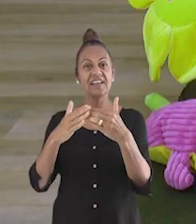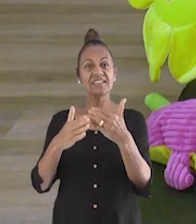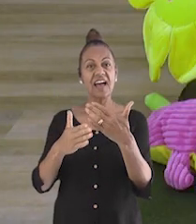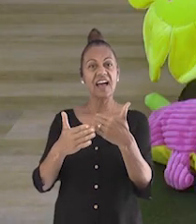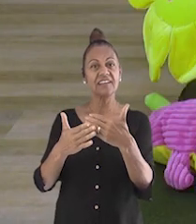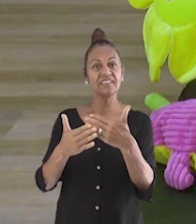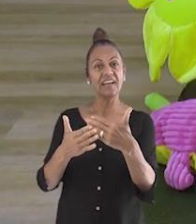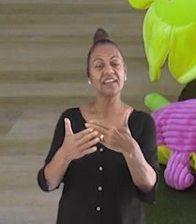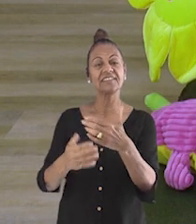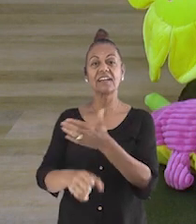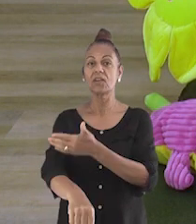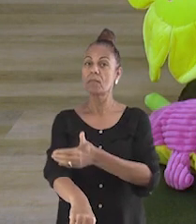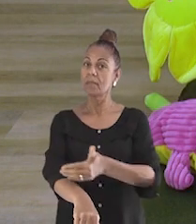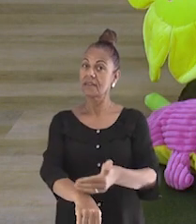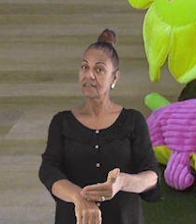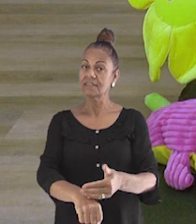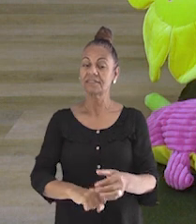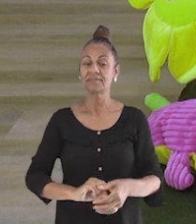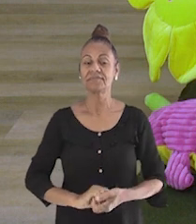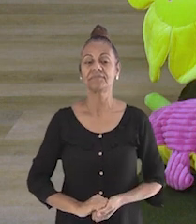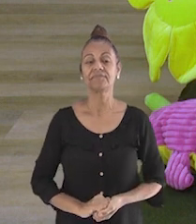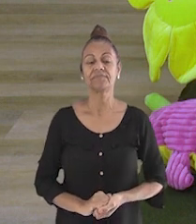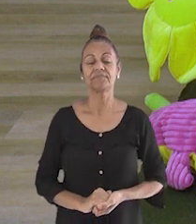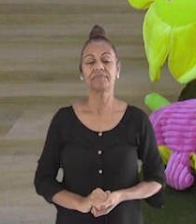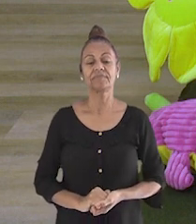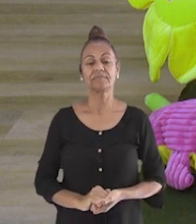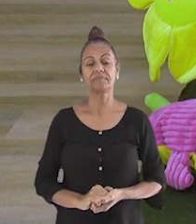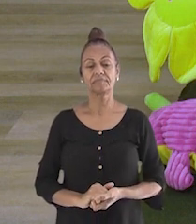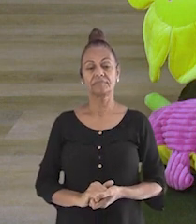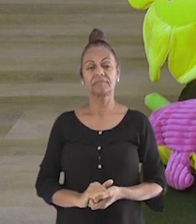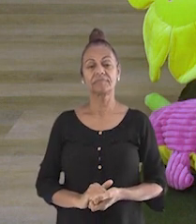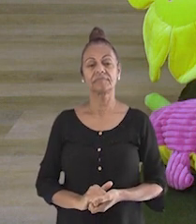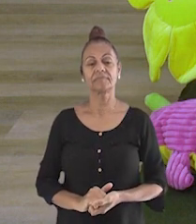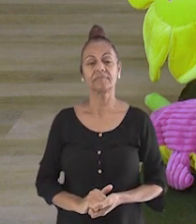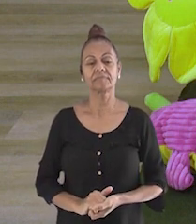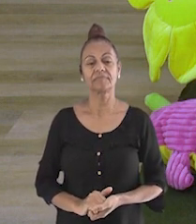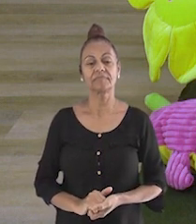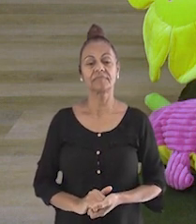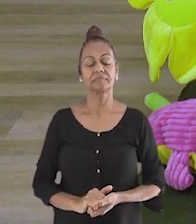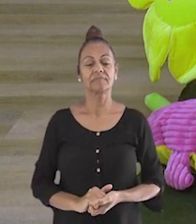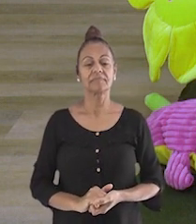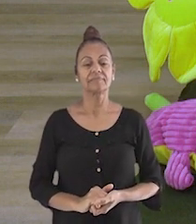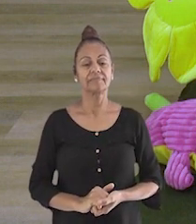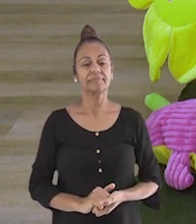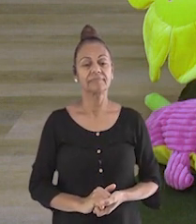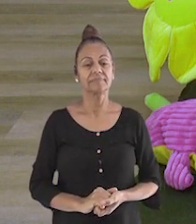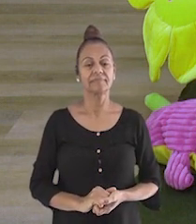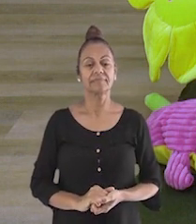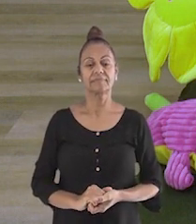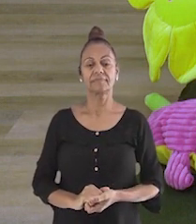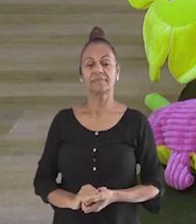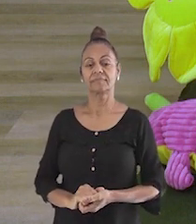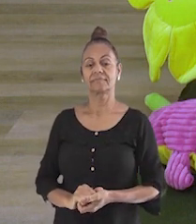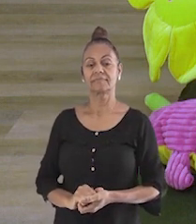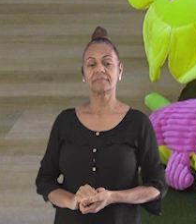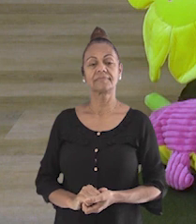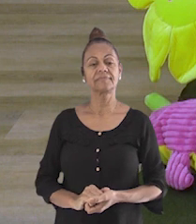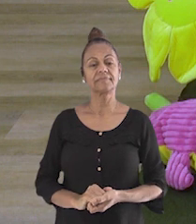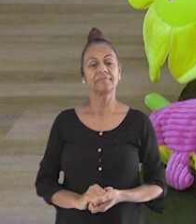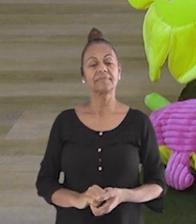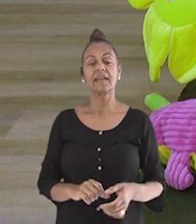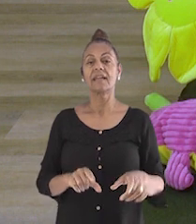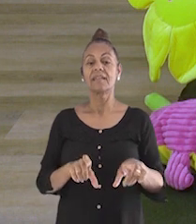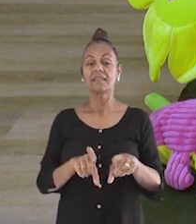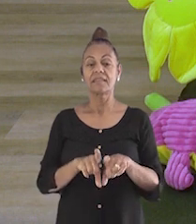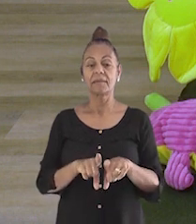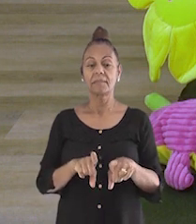Minha borboleta branca. Essa borboleta aqui, que tem as asas rosas, eu já havia feito